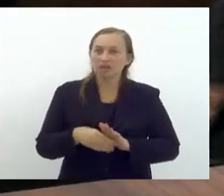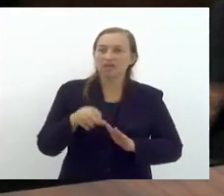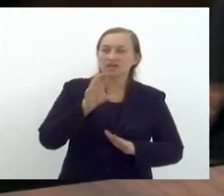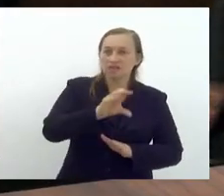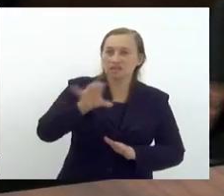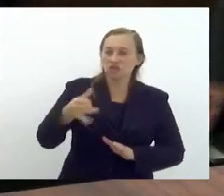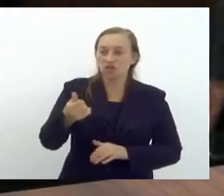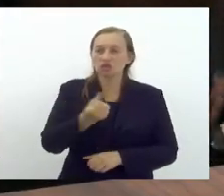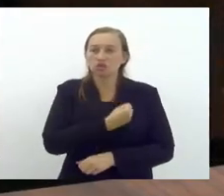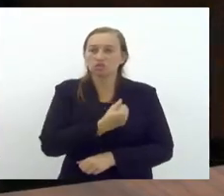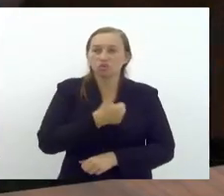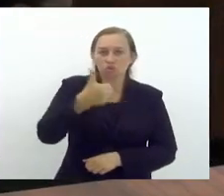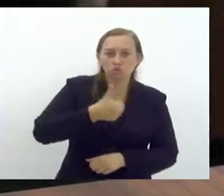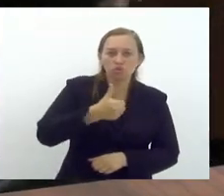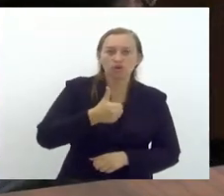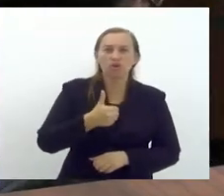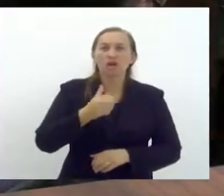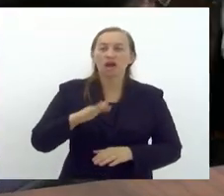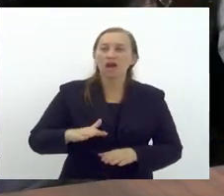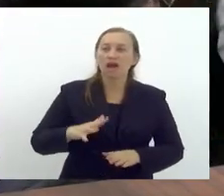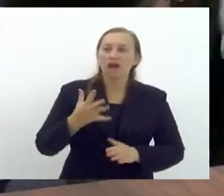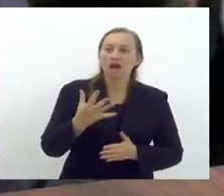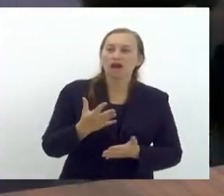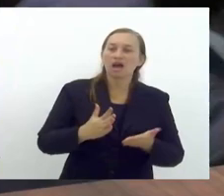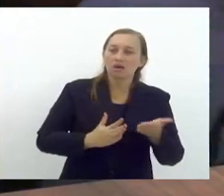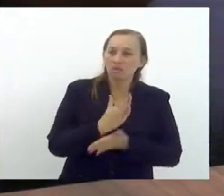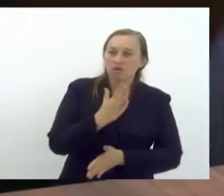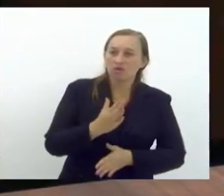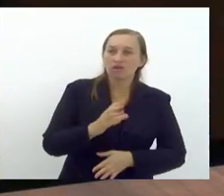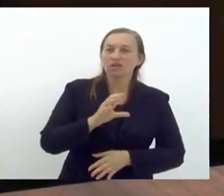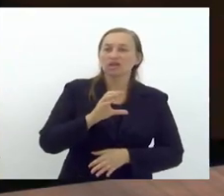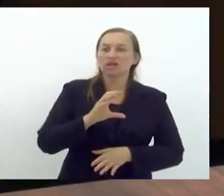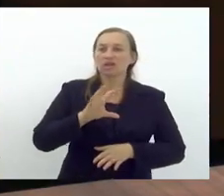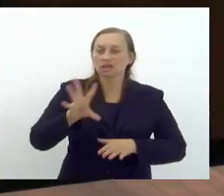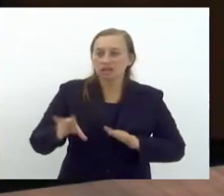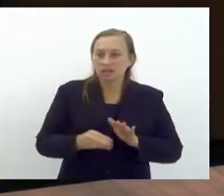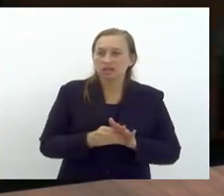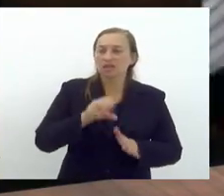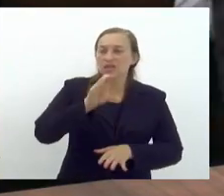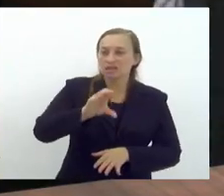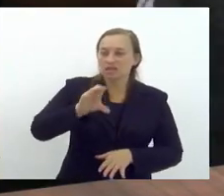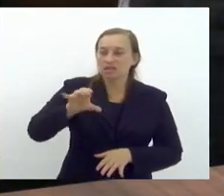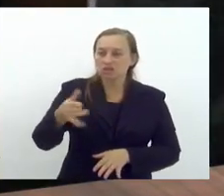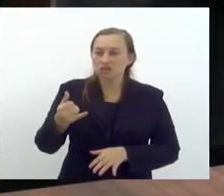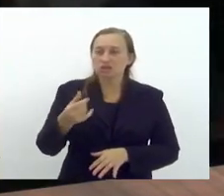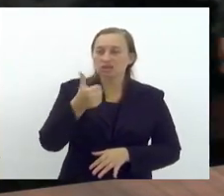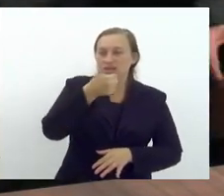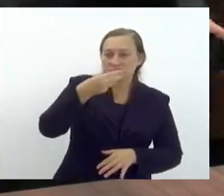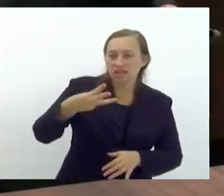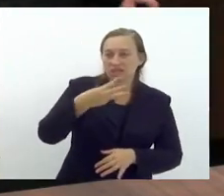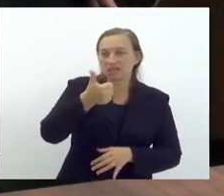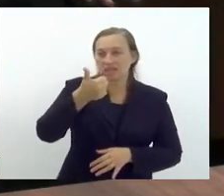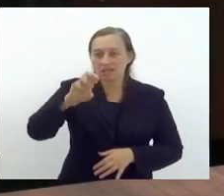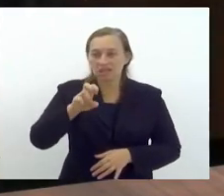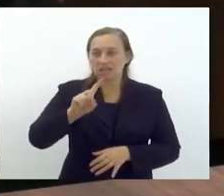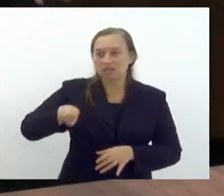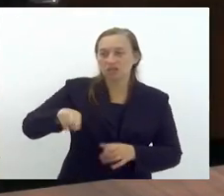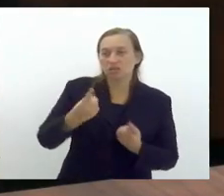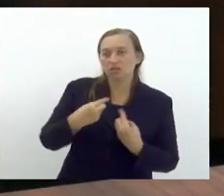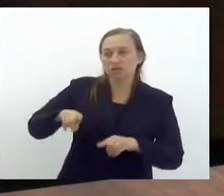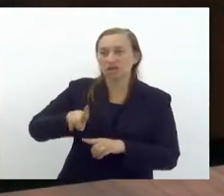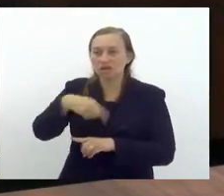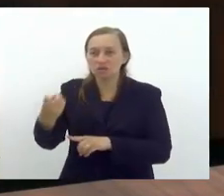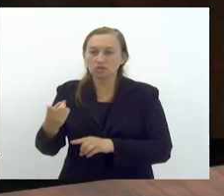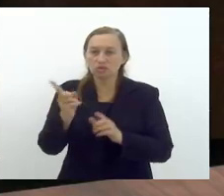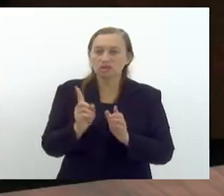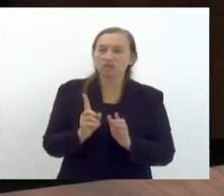1 favorável como sobremesativa da ccj as emendas 13:15 contrário as demais de metas